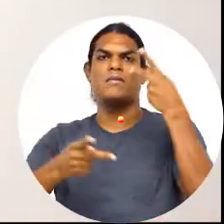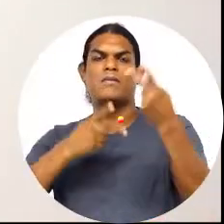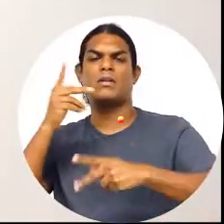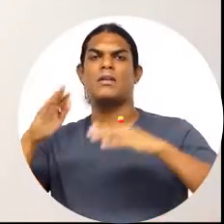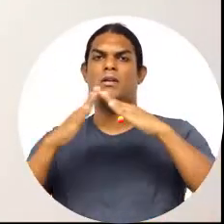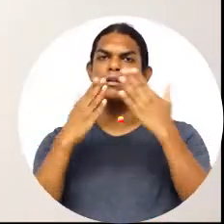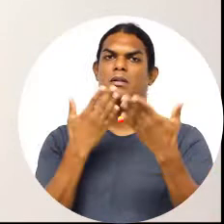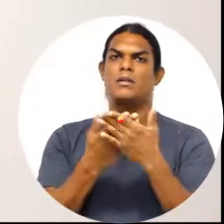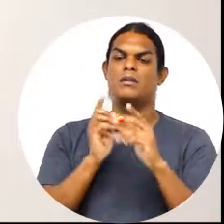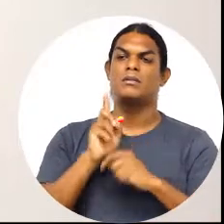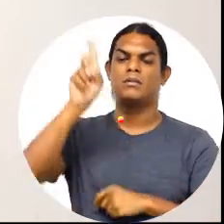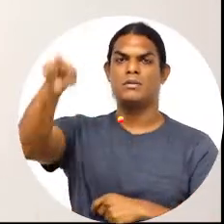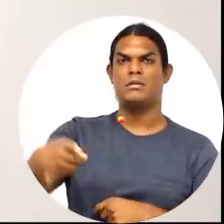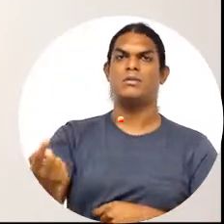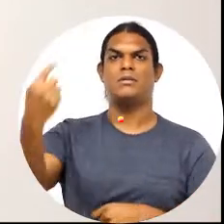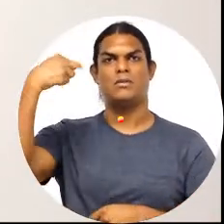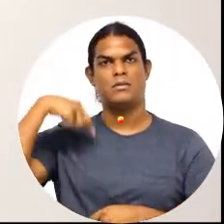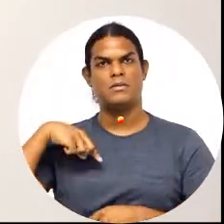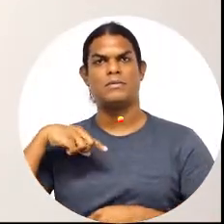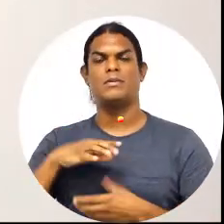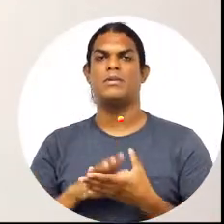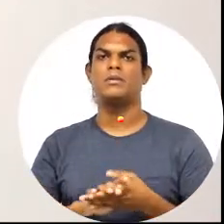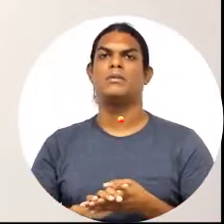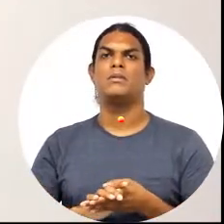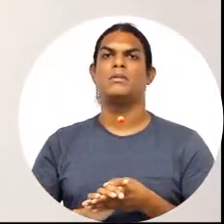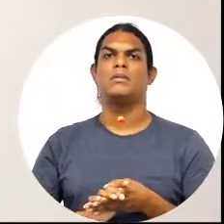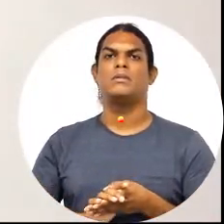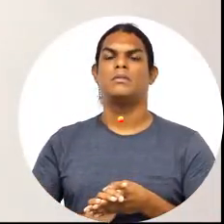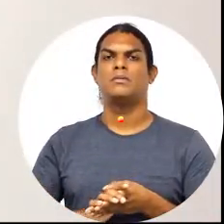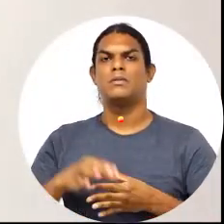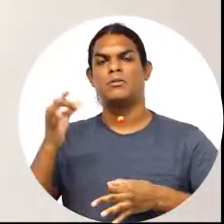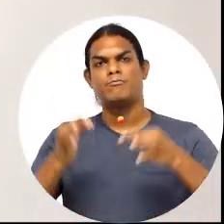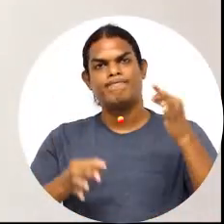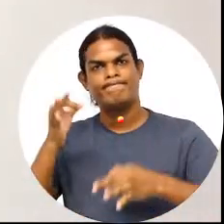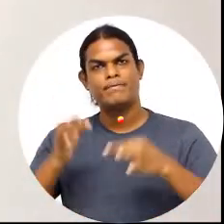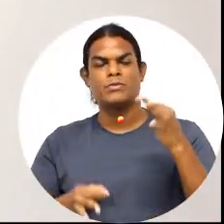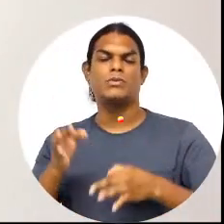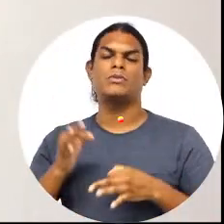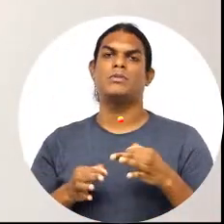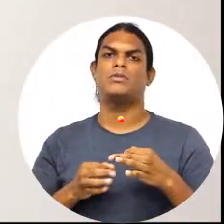de propriedade, direito à justiça, tudo isso é direito civil.